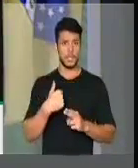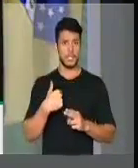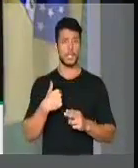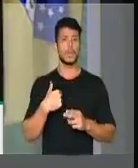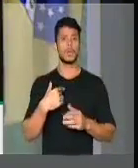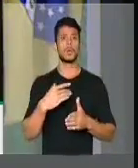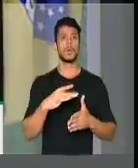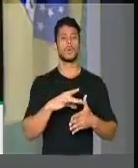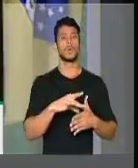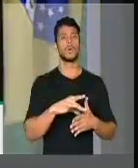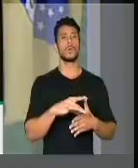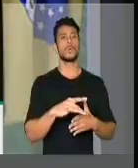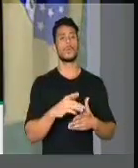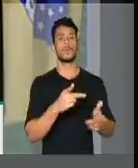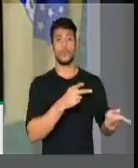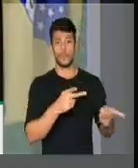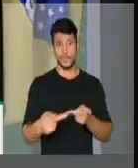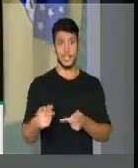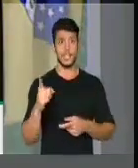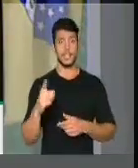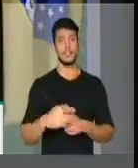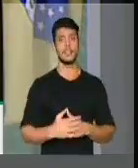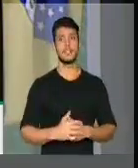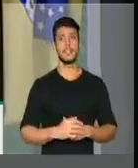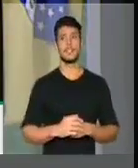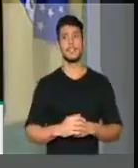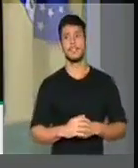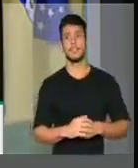Pé de Direito daquela escola, e